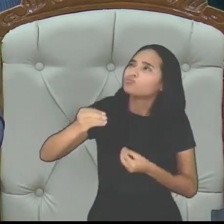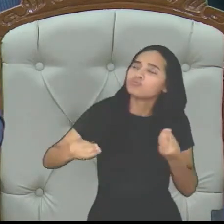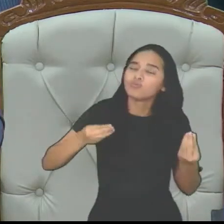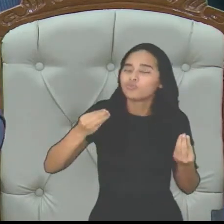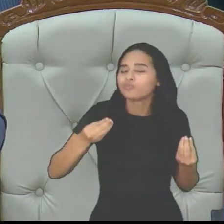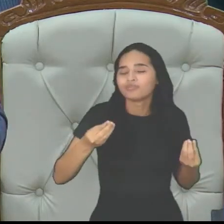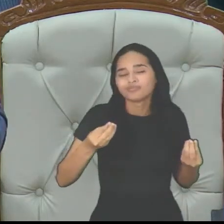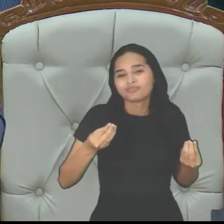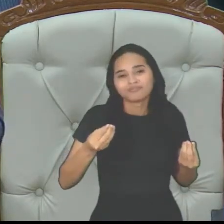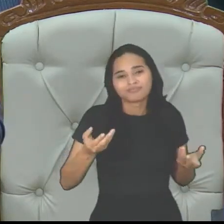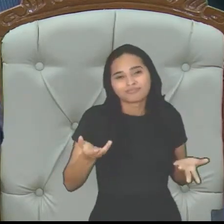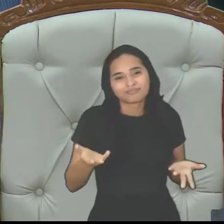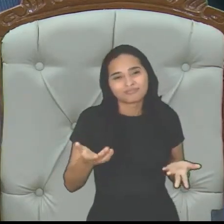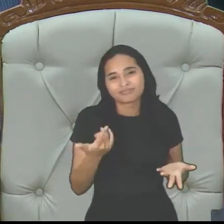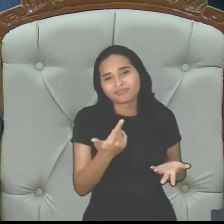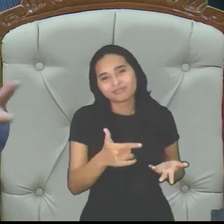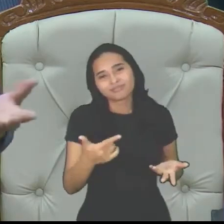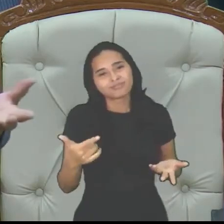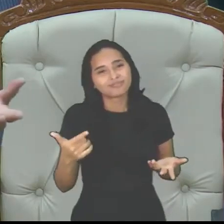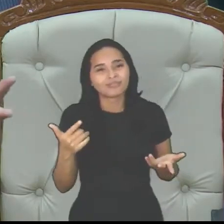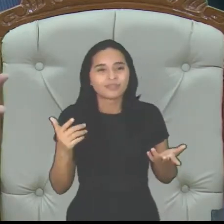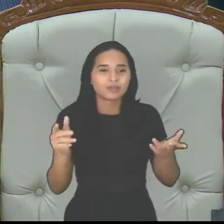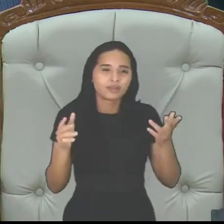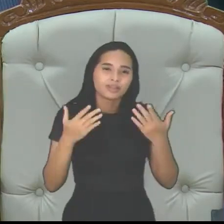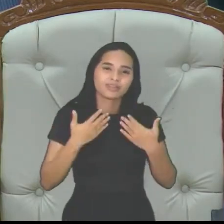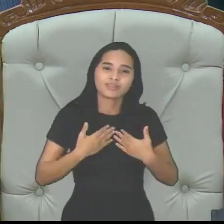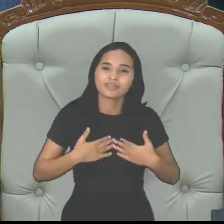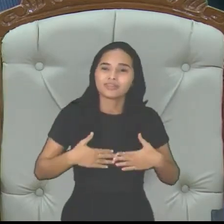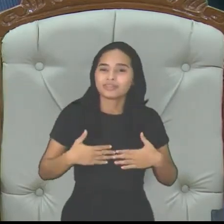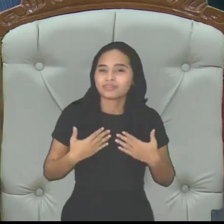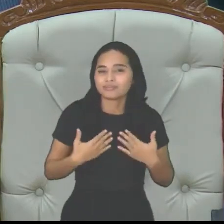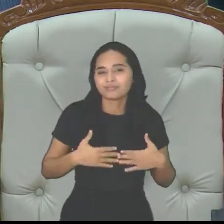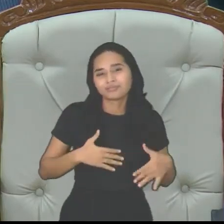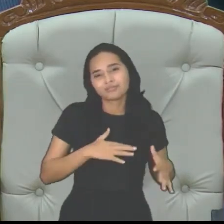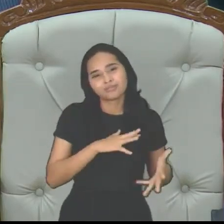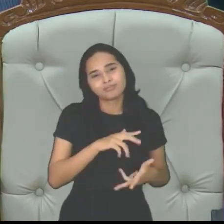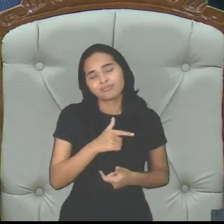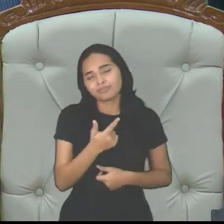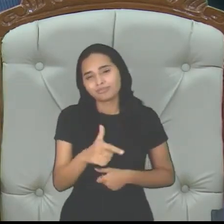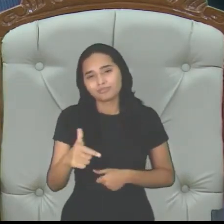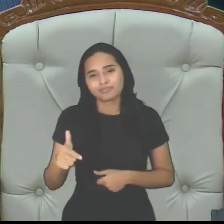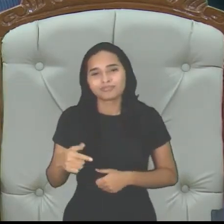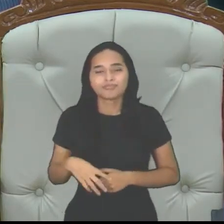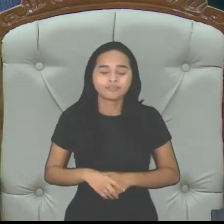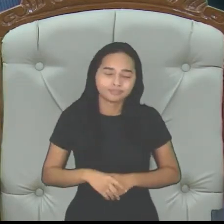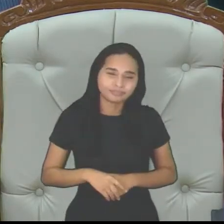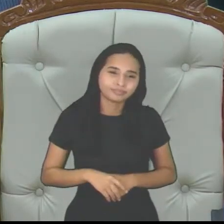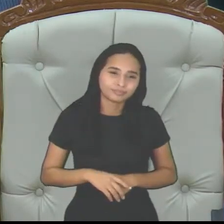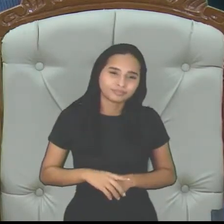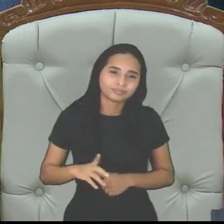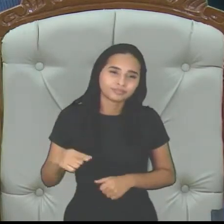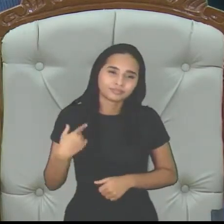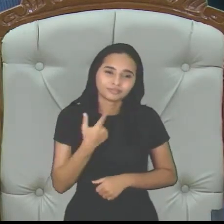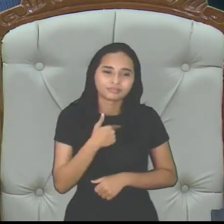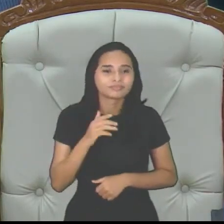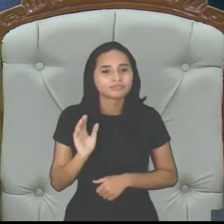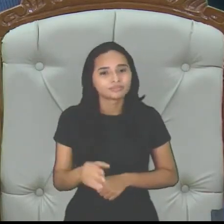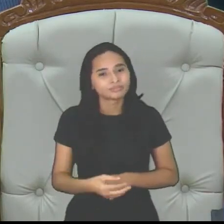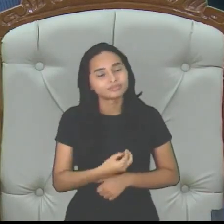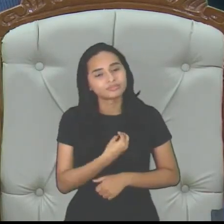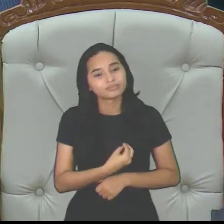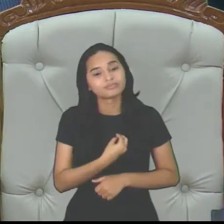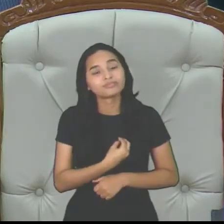irmãos. Não tem tranquilidade no mundo. E nós que já vivemos um